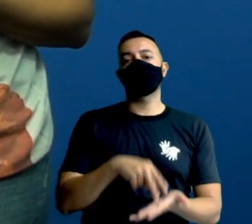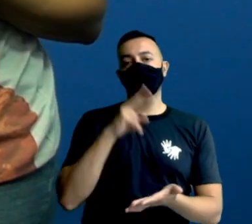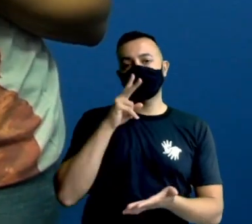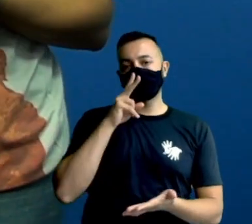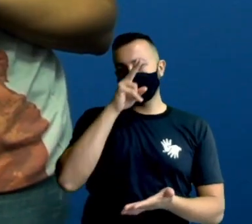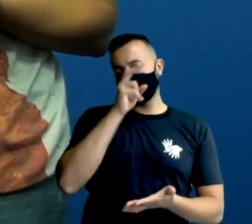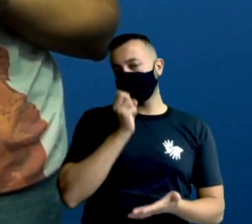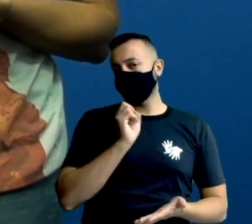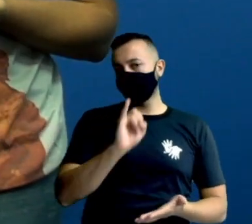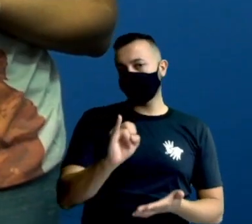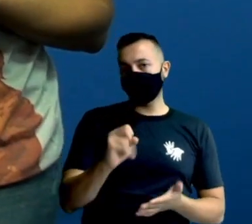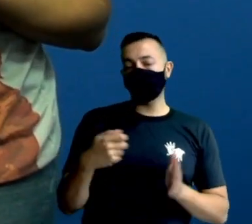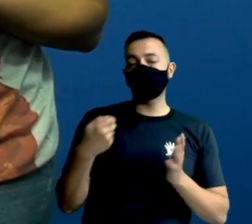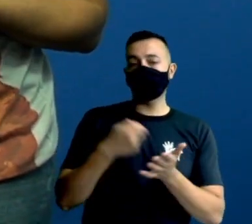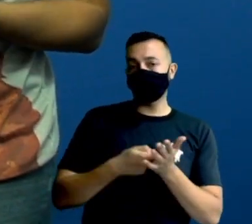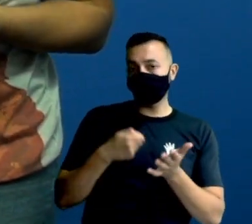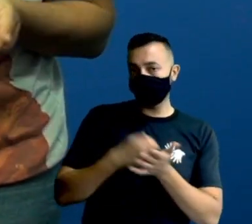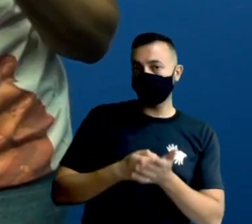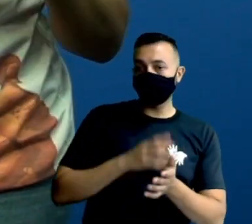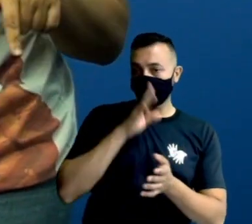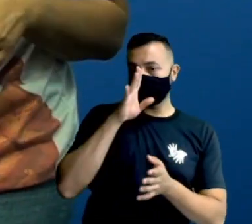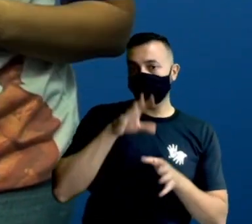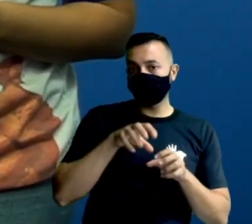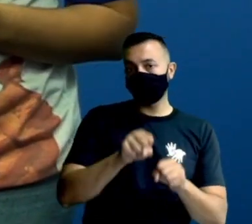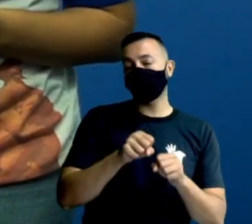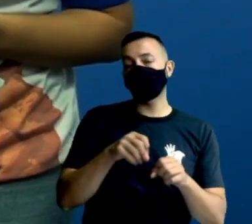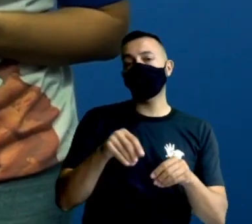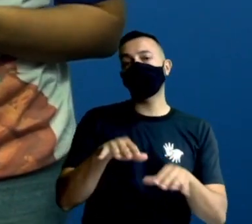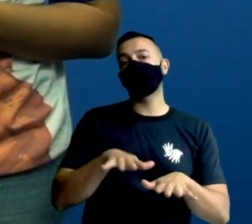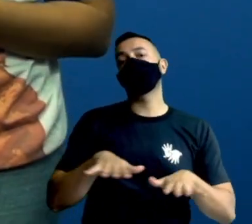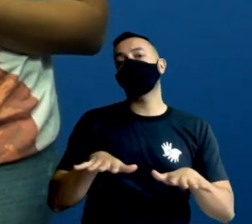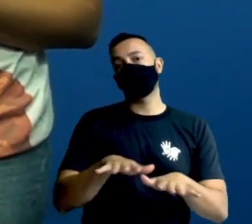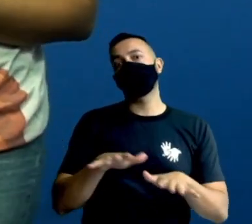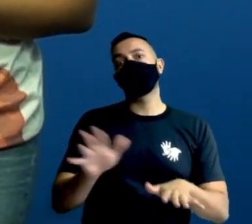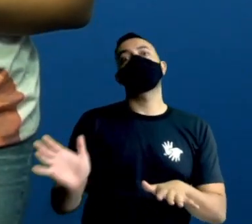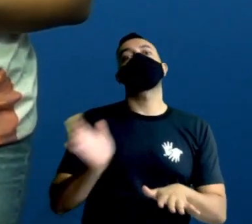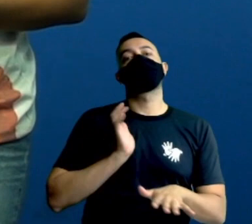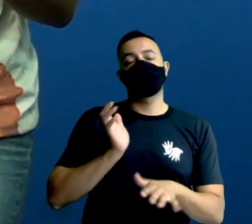caso haja alguma tentativa de invasão, porque as nossas terras são muito